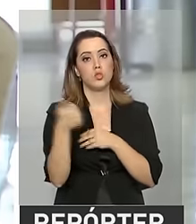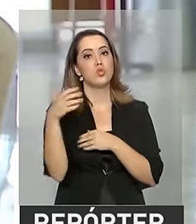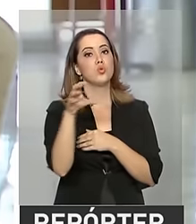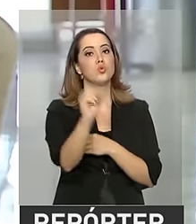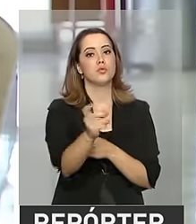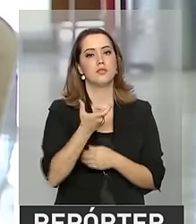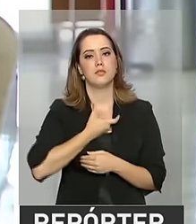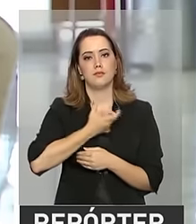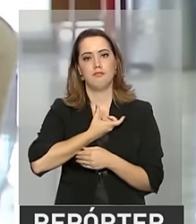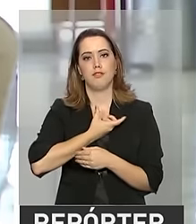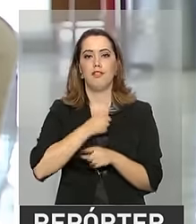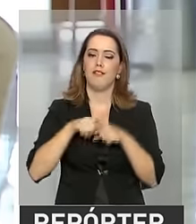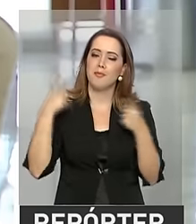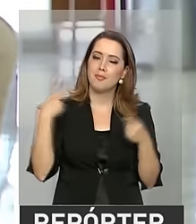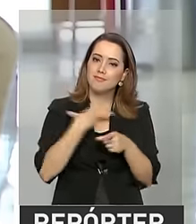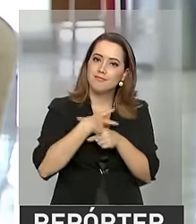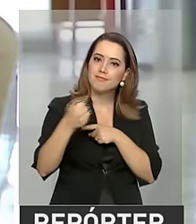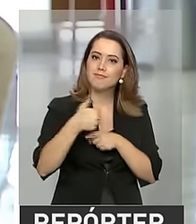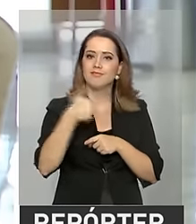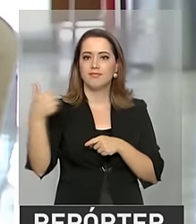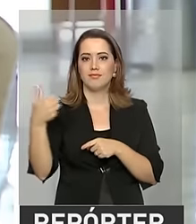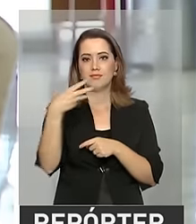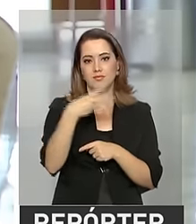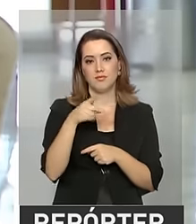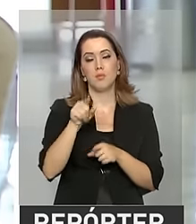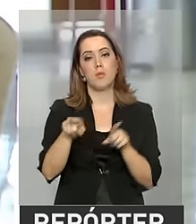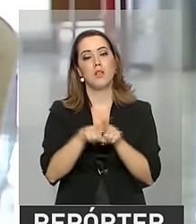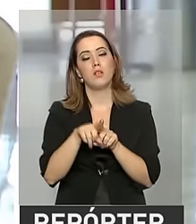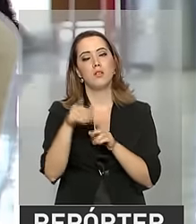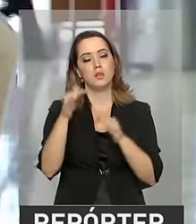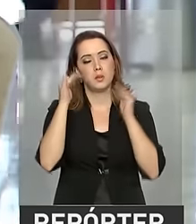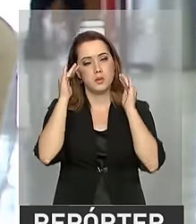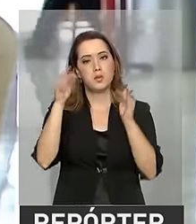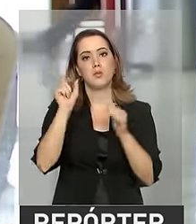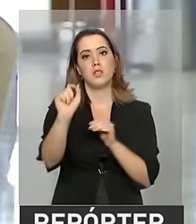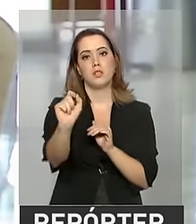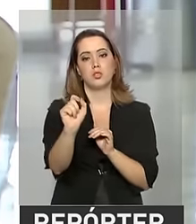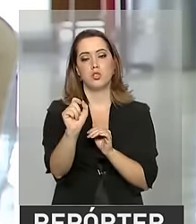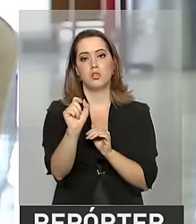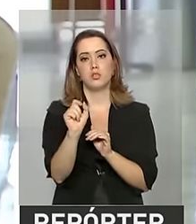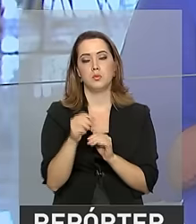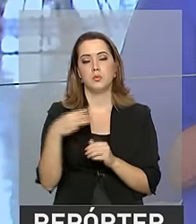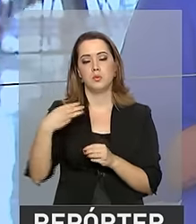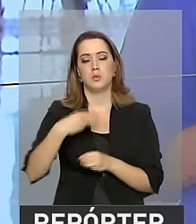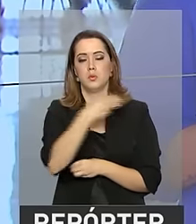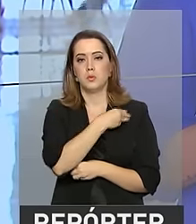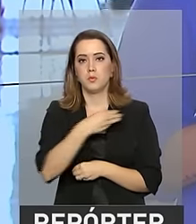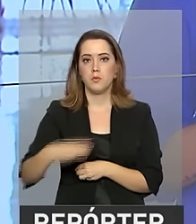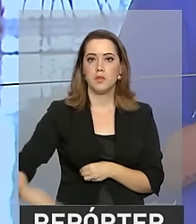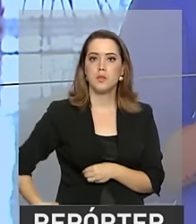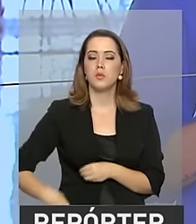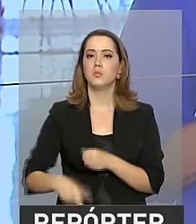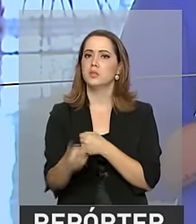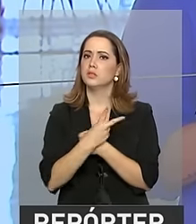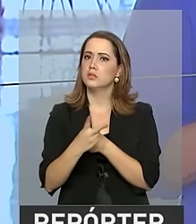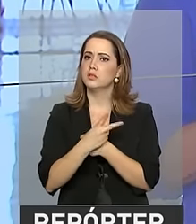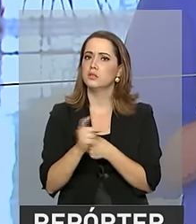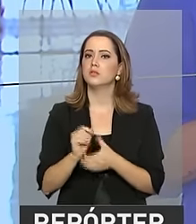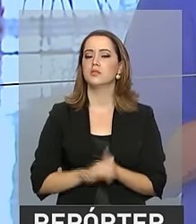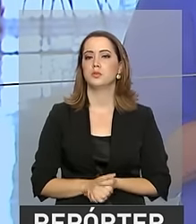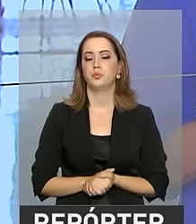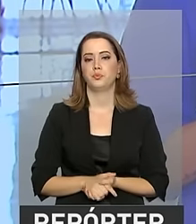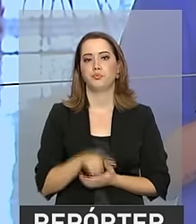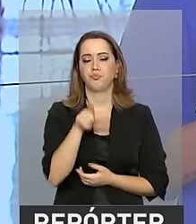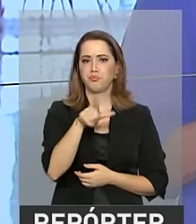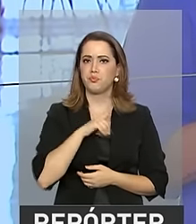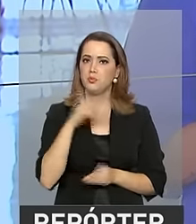por esse Bom desempenho Eles foram homenageados pelo ministro da Defesa Raul jungman é com você Leandro agora Taíssa também teve encontro aí no palácio